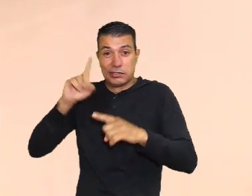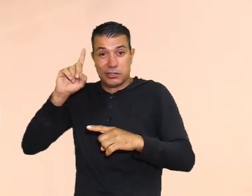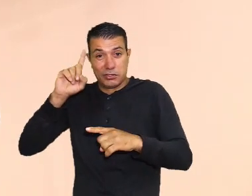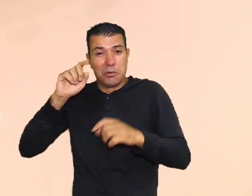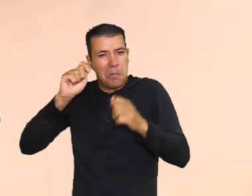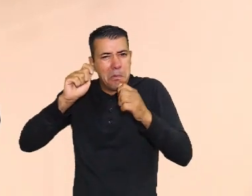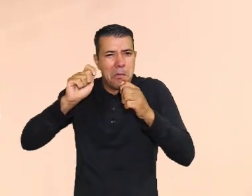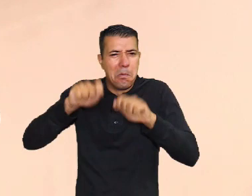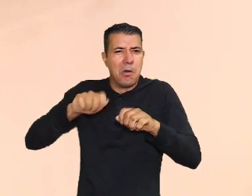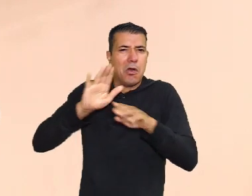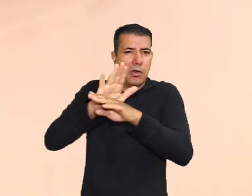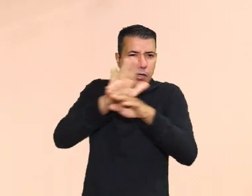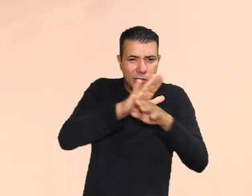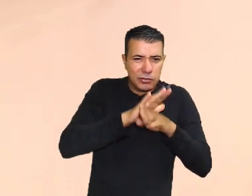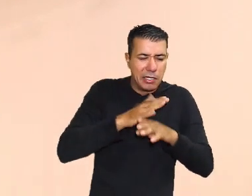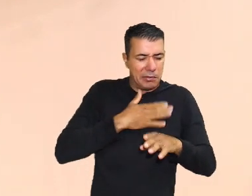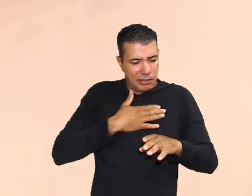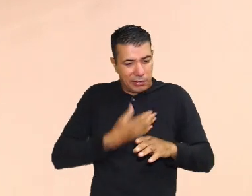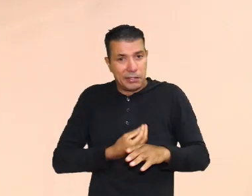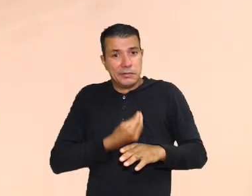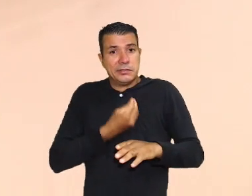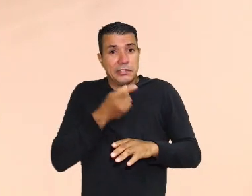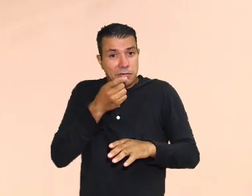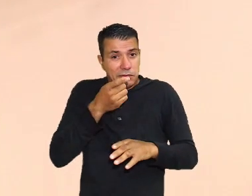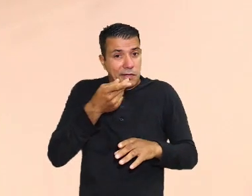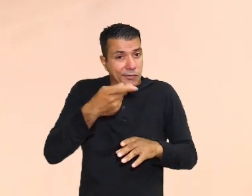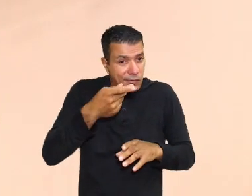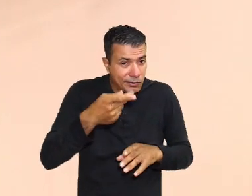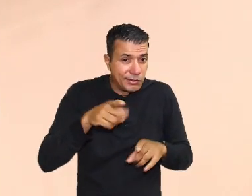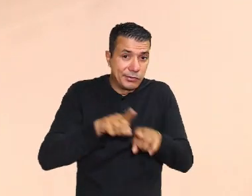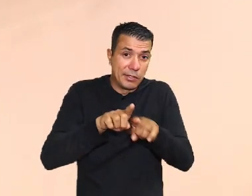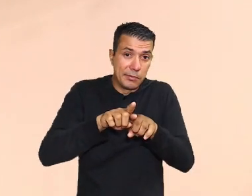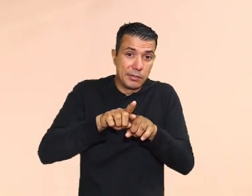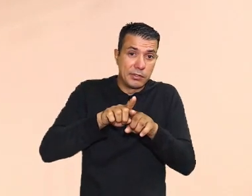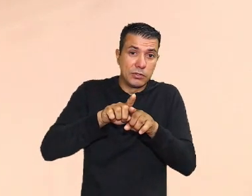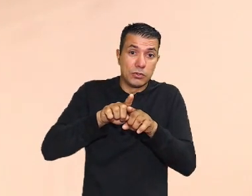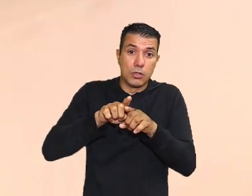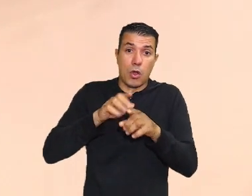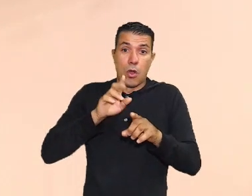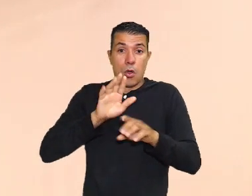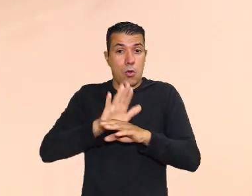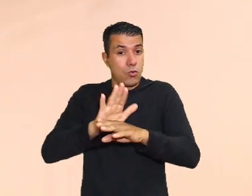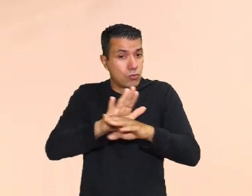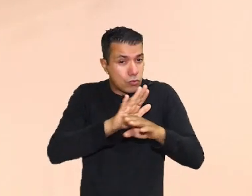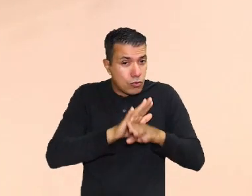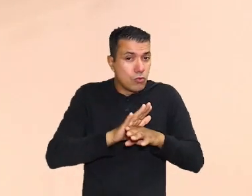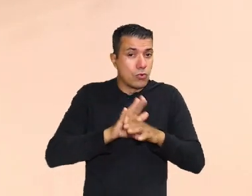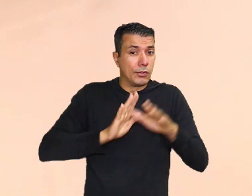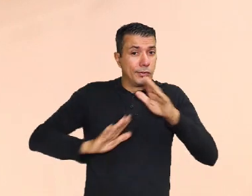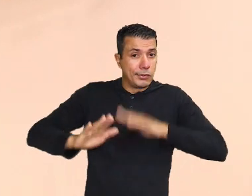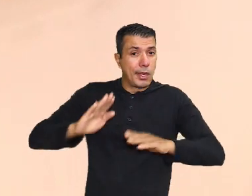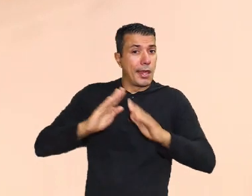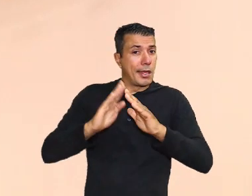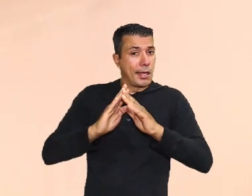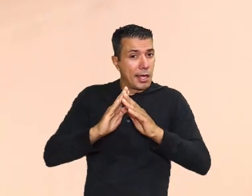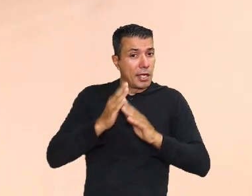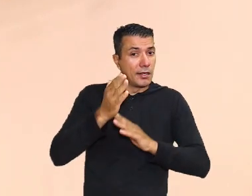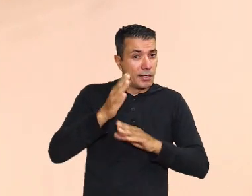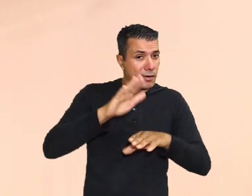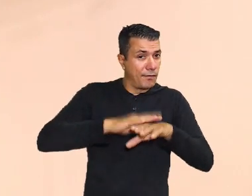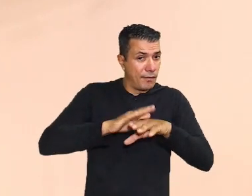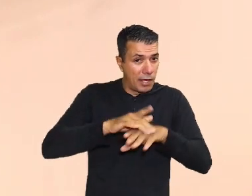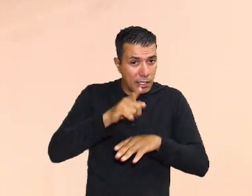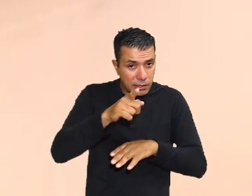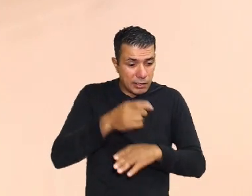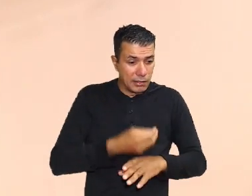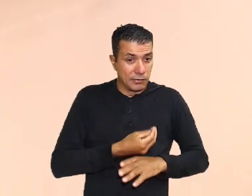comigo e estará com vocês também. Mas pode ter certeza que vamos nesse momento. Se cuidem, se cuidem. Façam a parte de vocês.